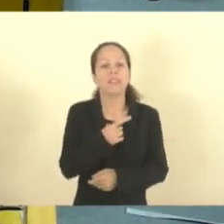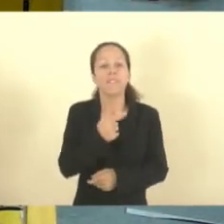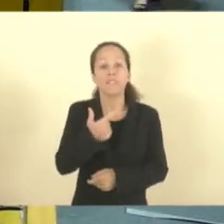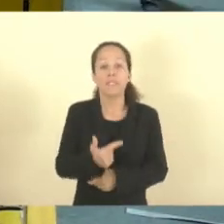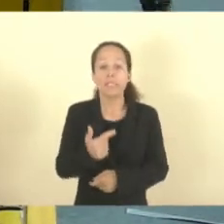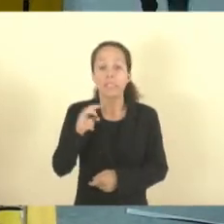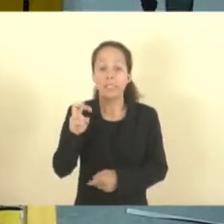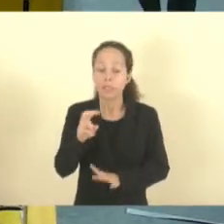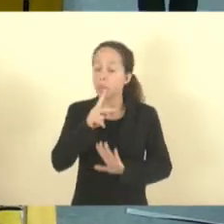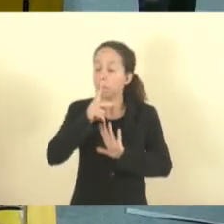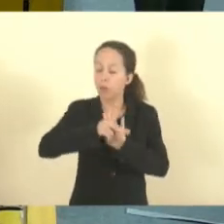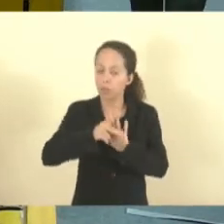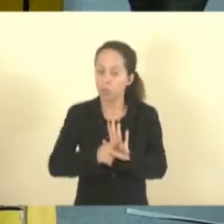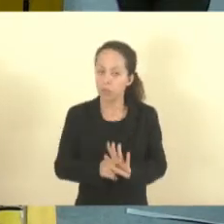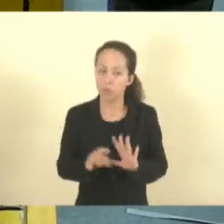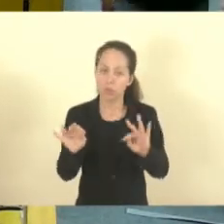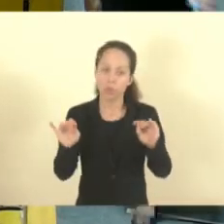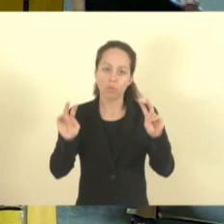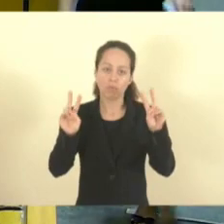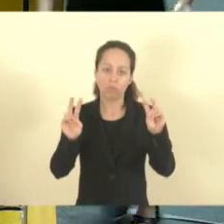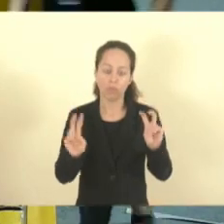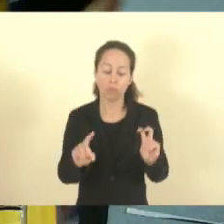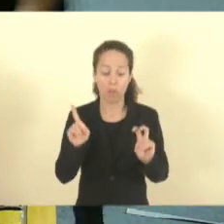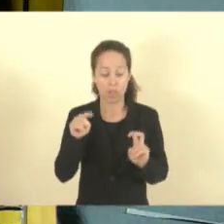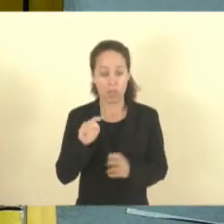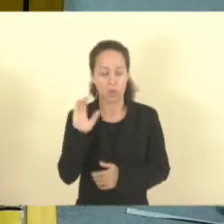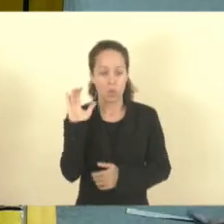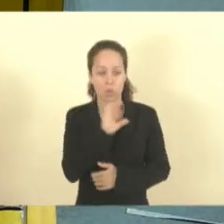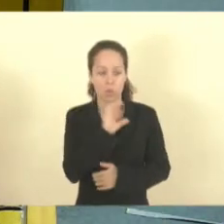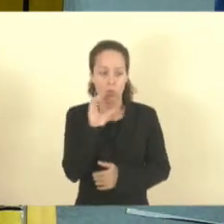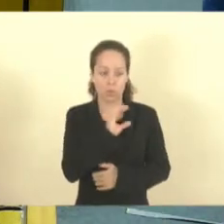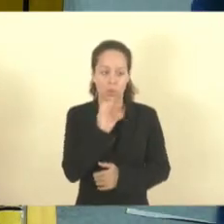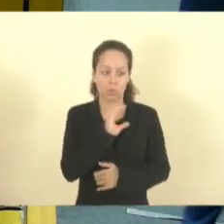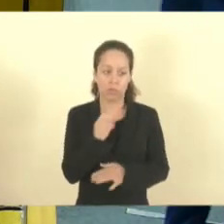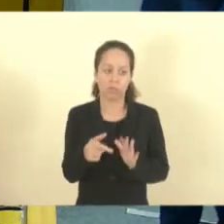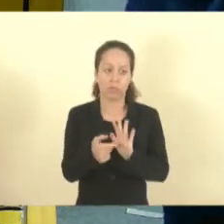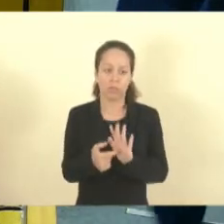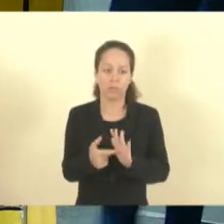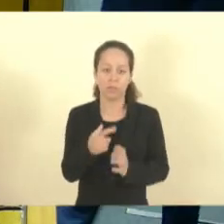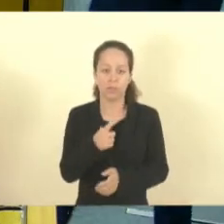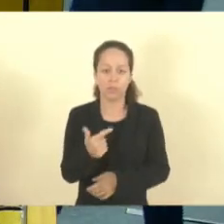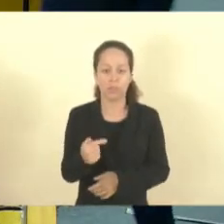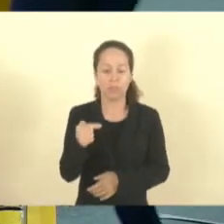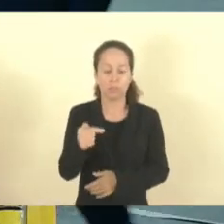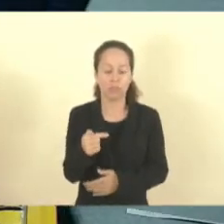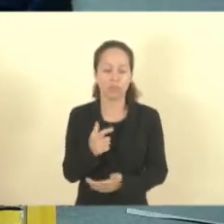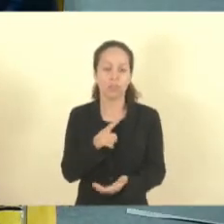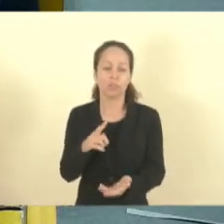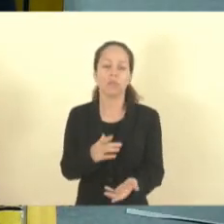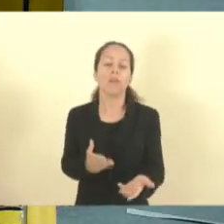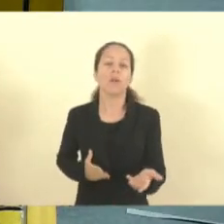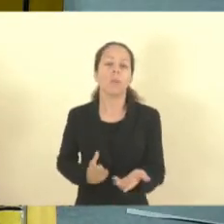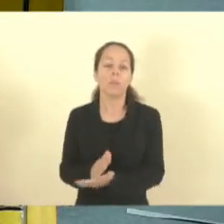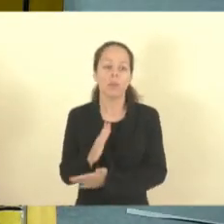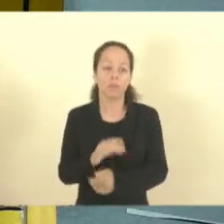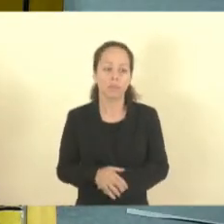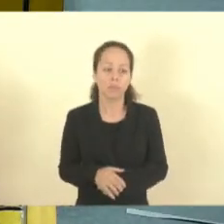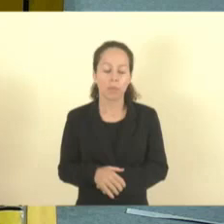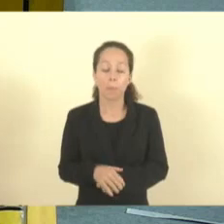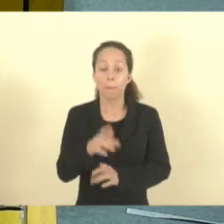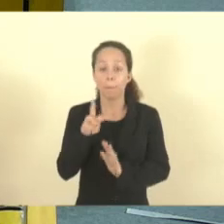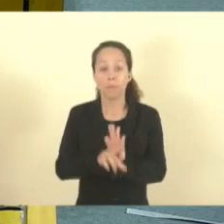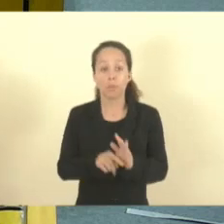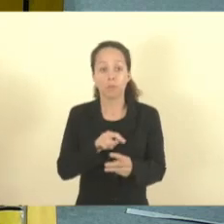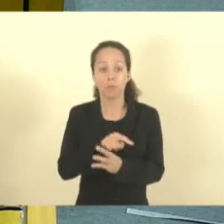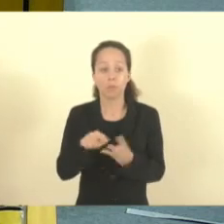em pauta, todos em regime de urgência, e desses, 7 foram aprovados. 3 desses projetos